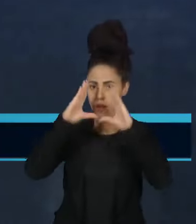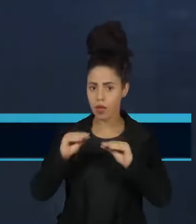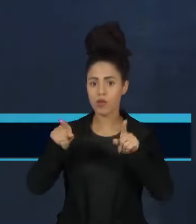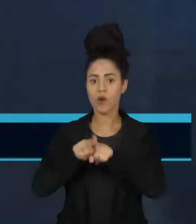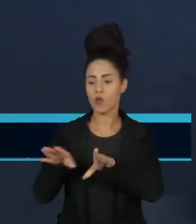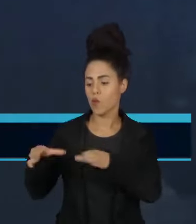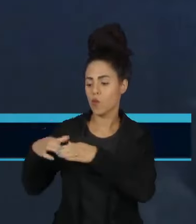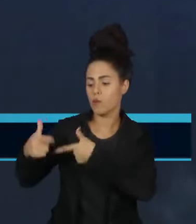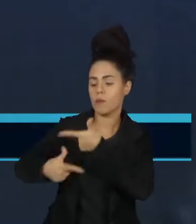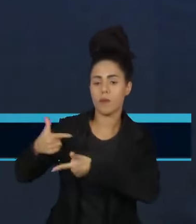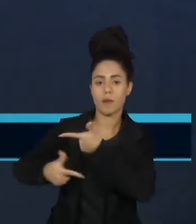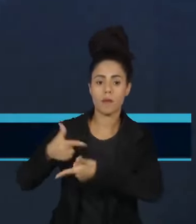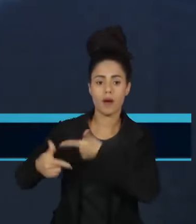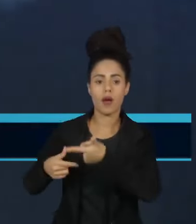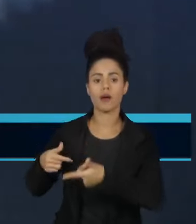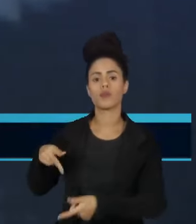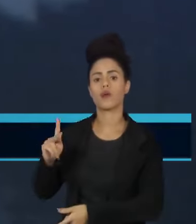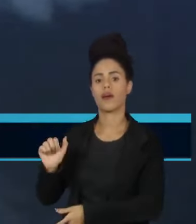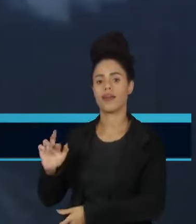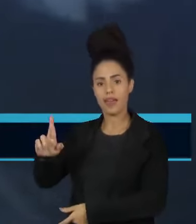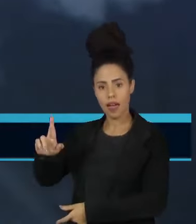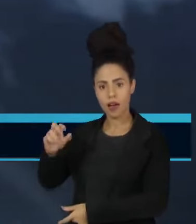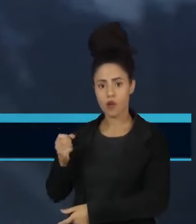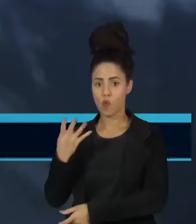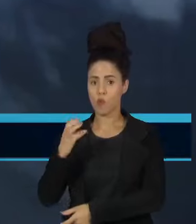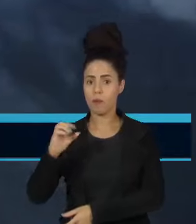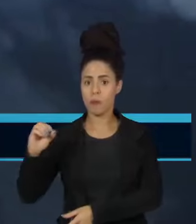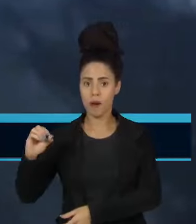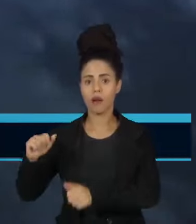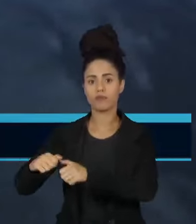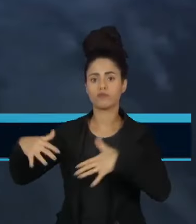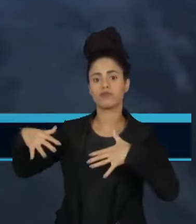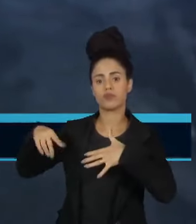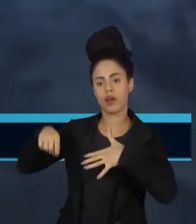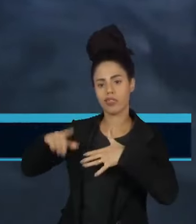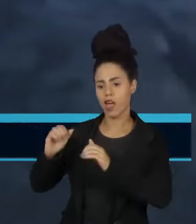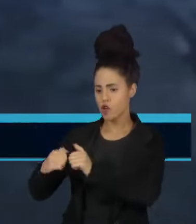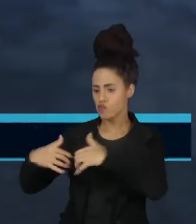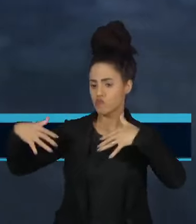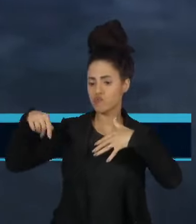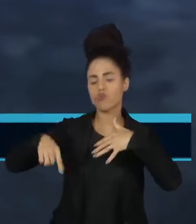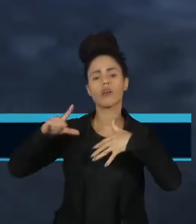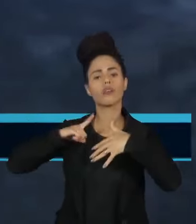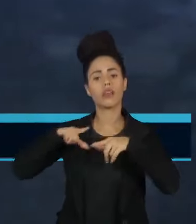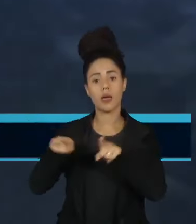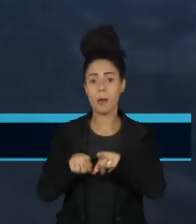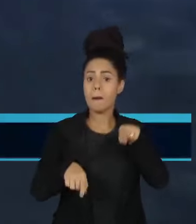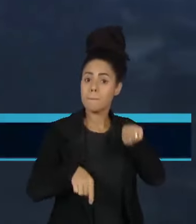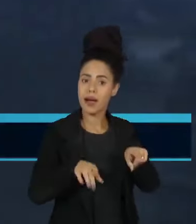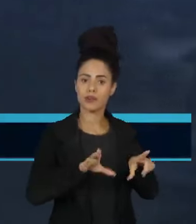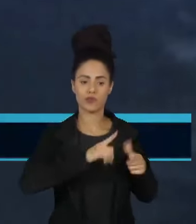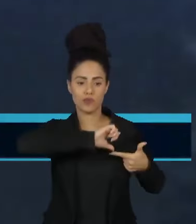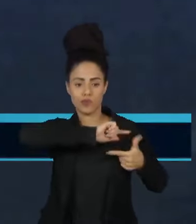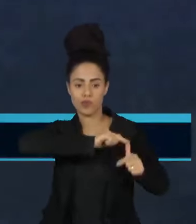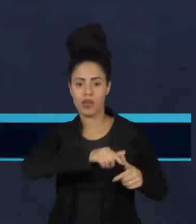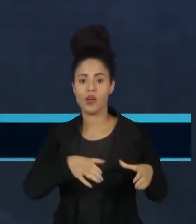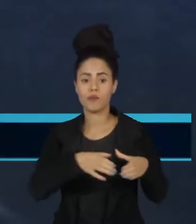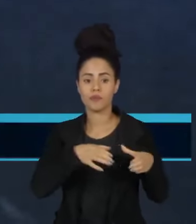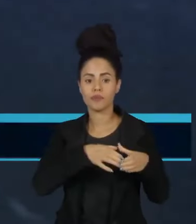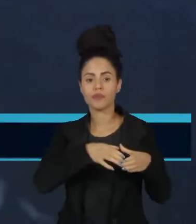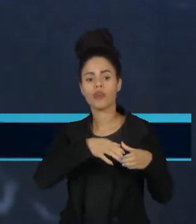partido comandado por K starmer deve ficar com 410 assentos no Parlamento já os conservadores de Rich